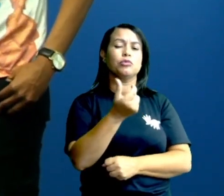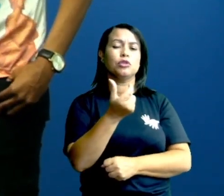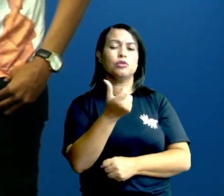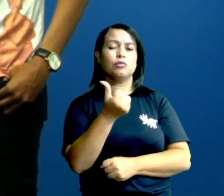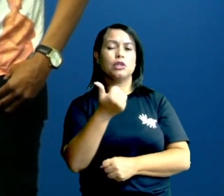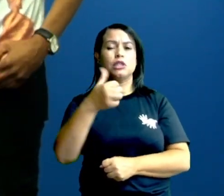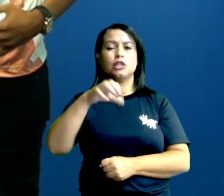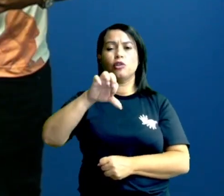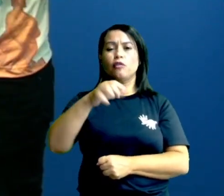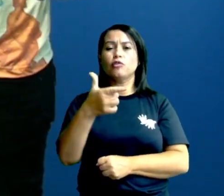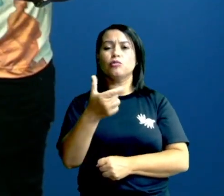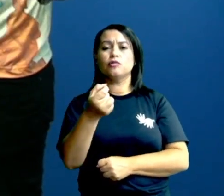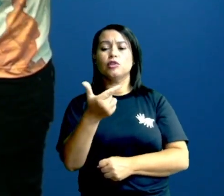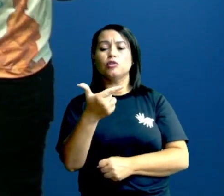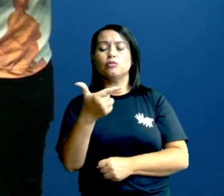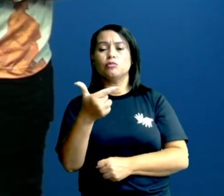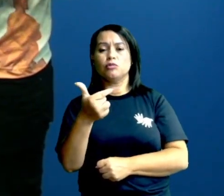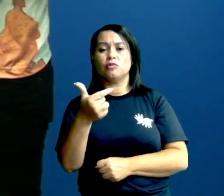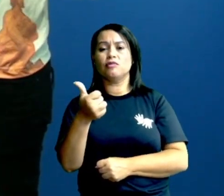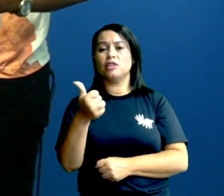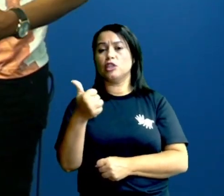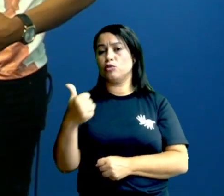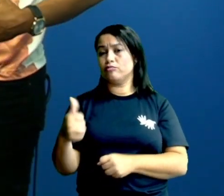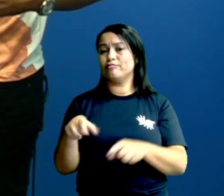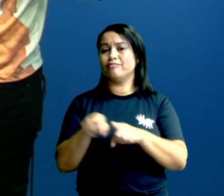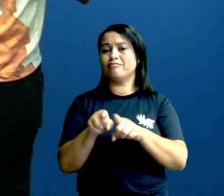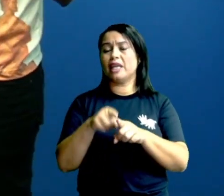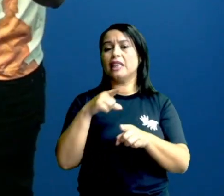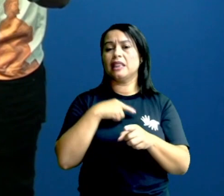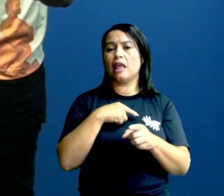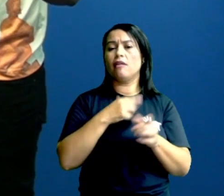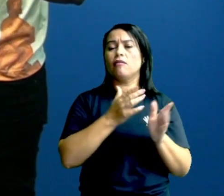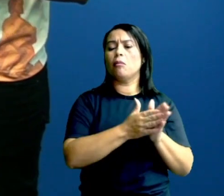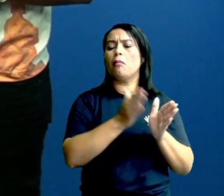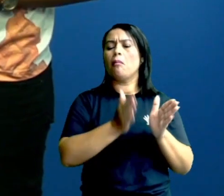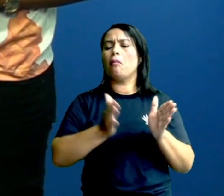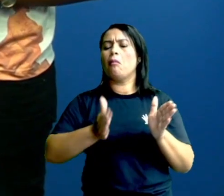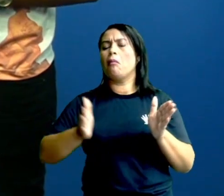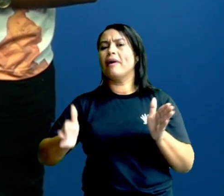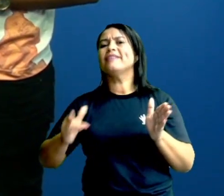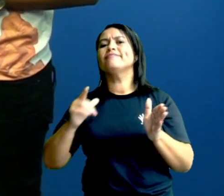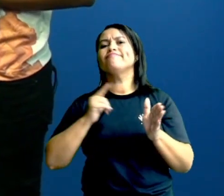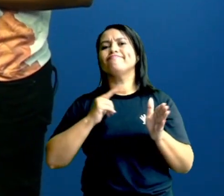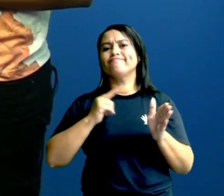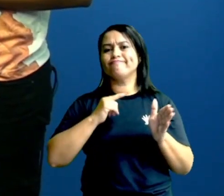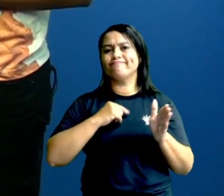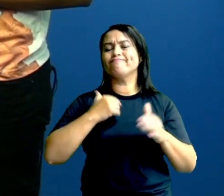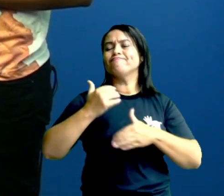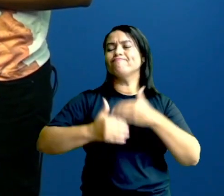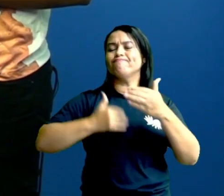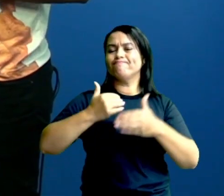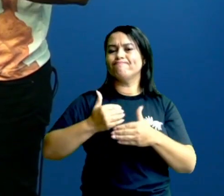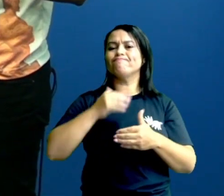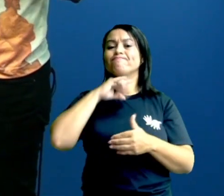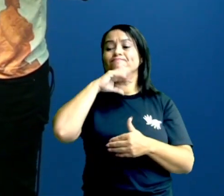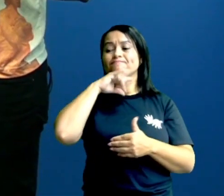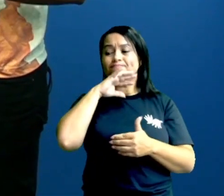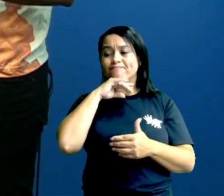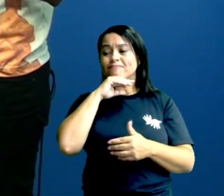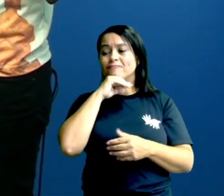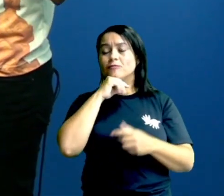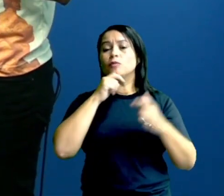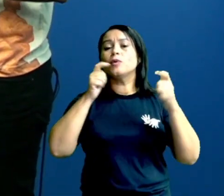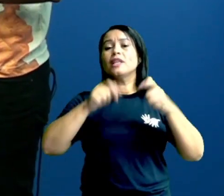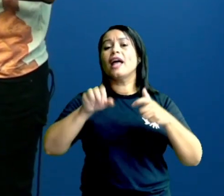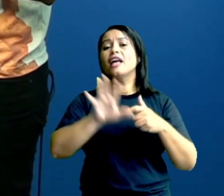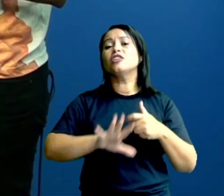2020 2021 marcaram anos aí de processos intensos de degradação né na região Amazônica e